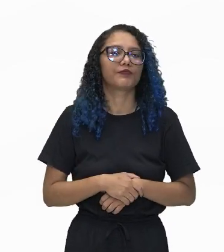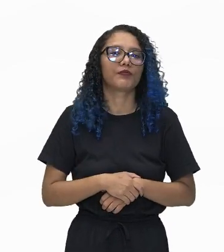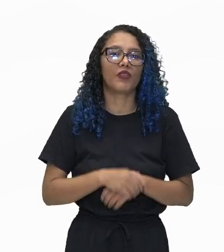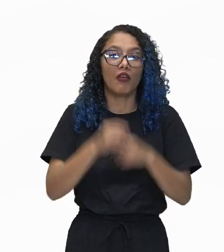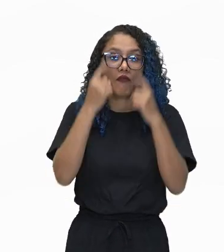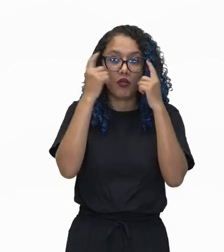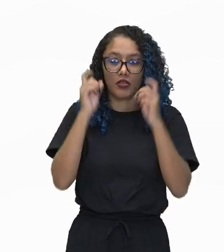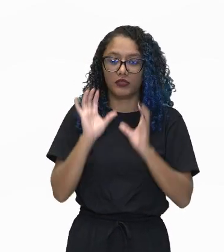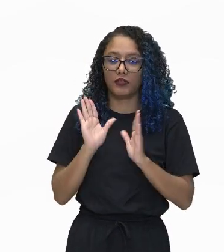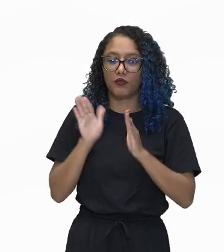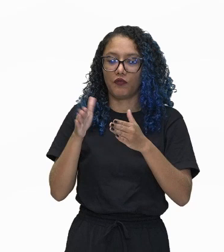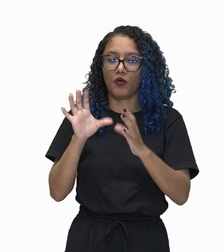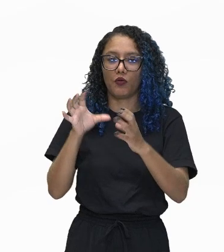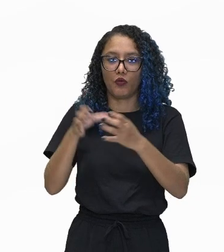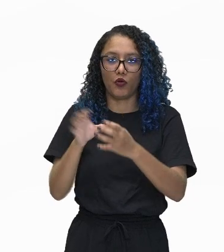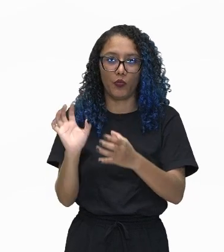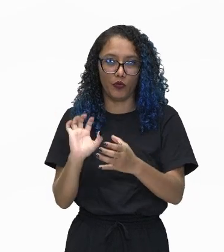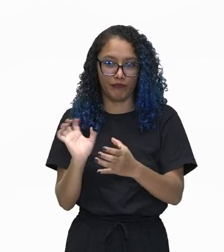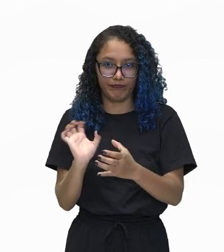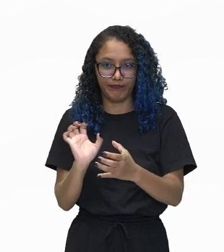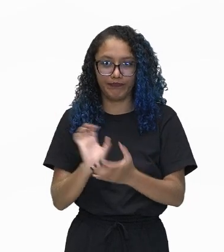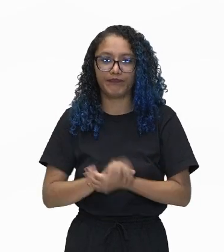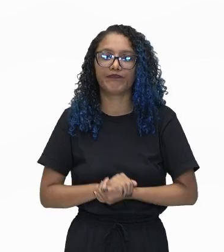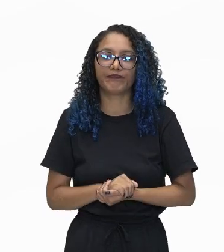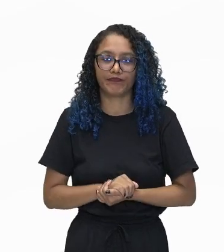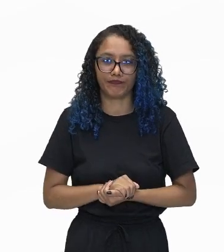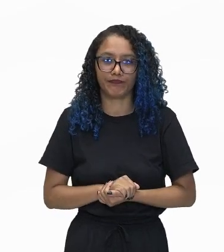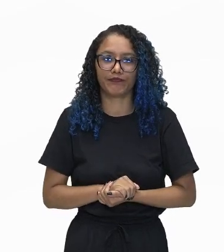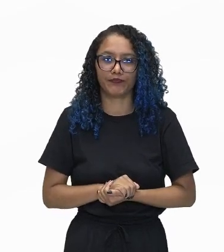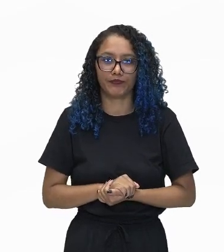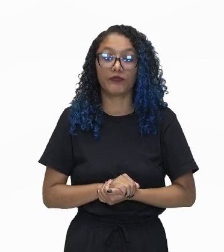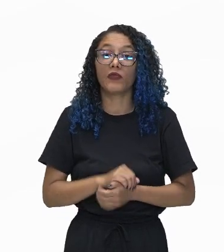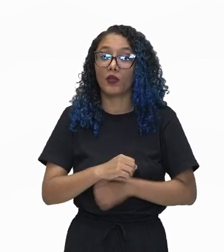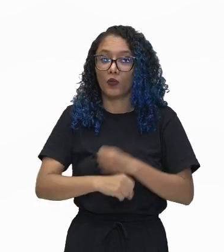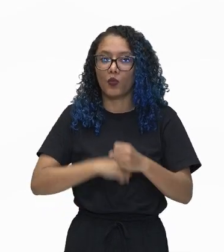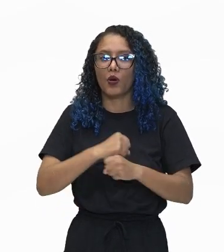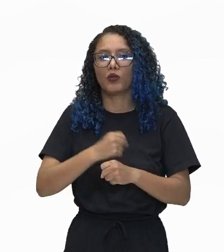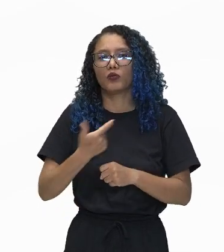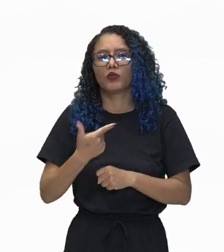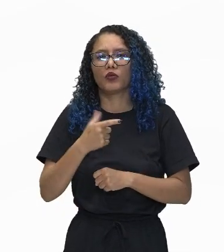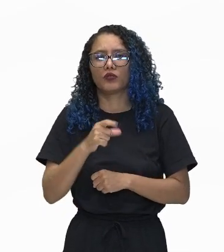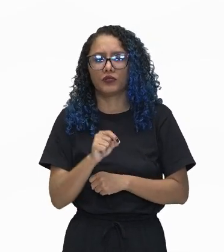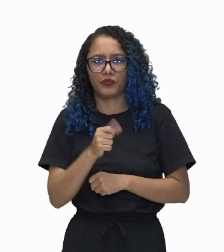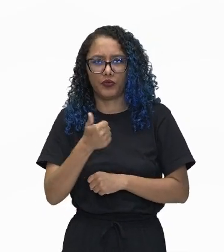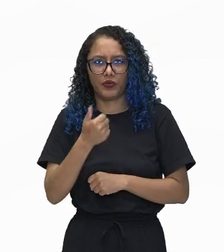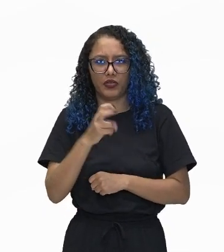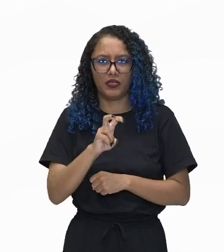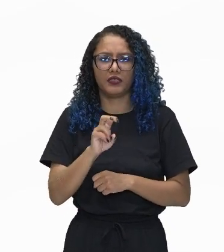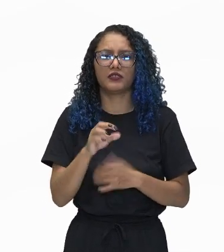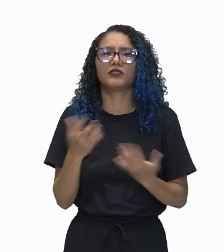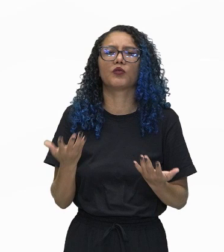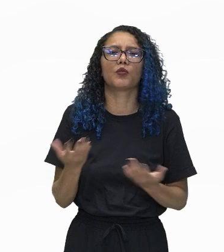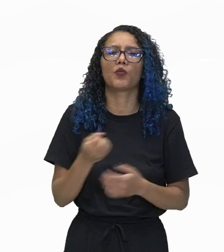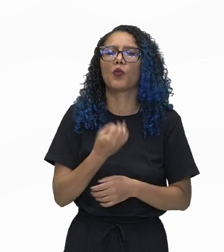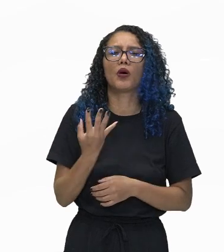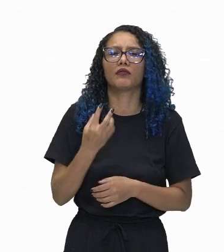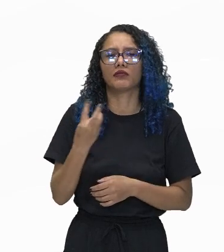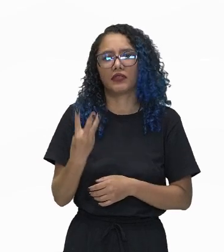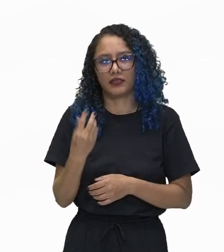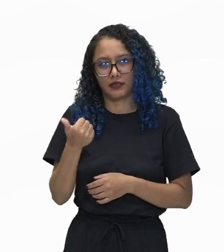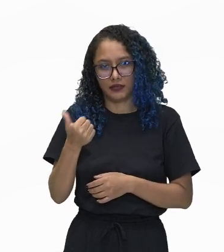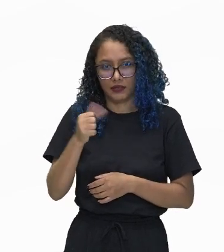violência contra os homossexuais, não é mesmo? Em 2015, 318 homossexuais